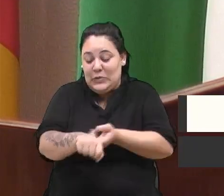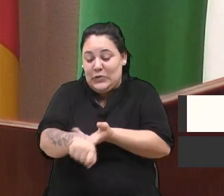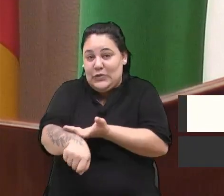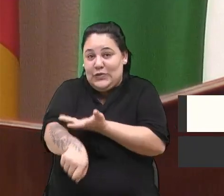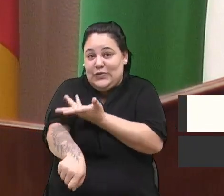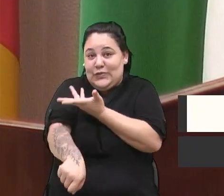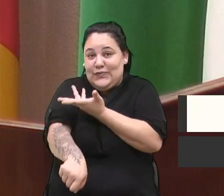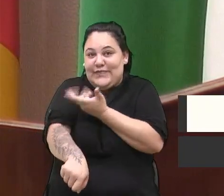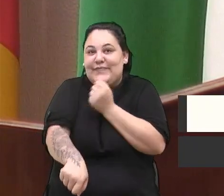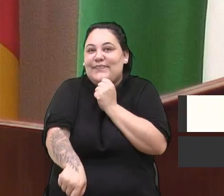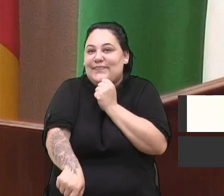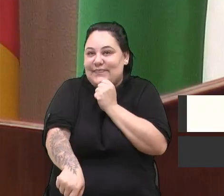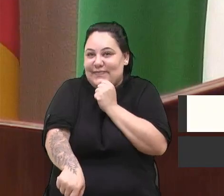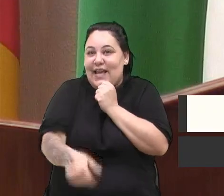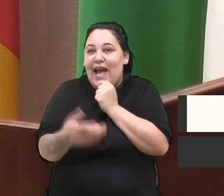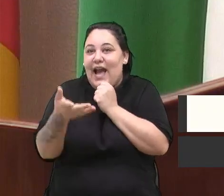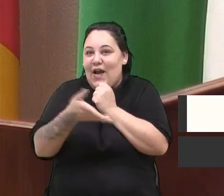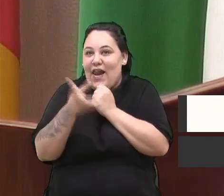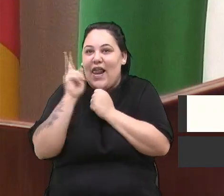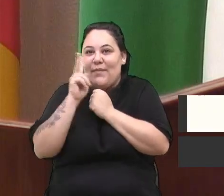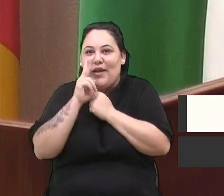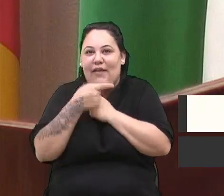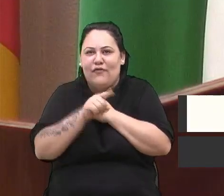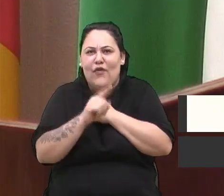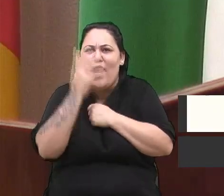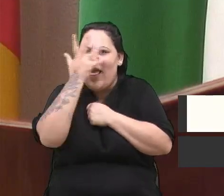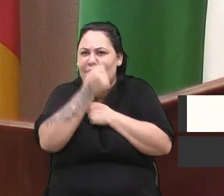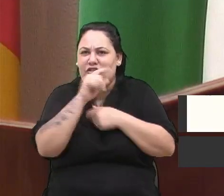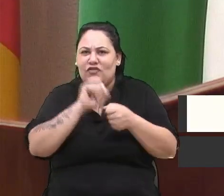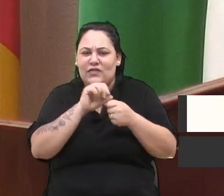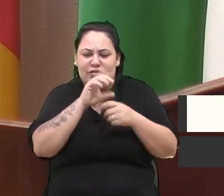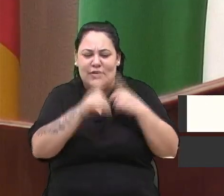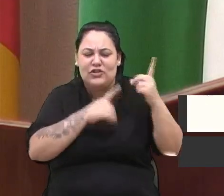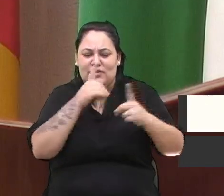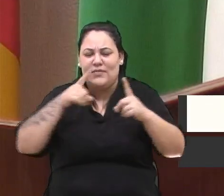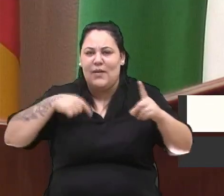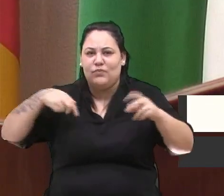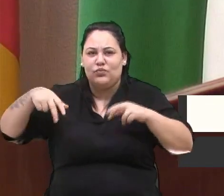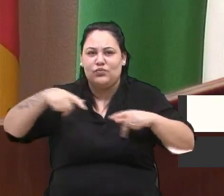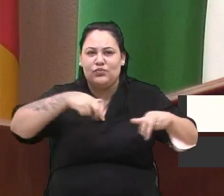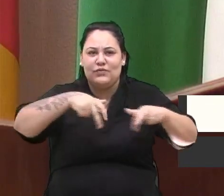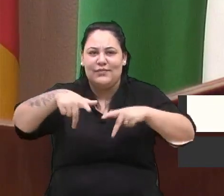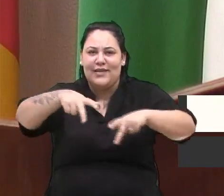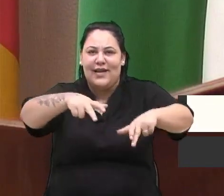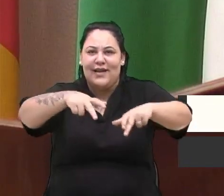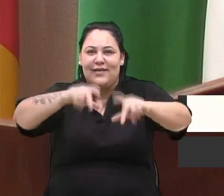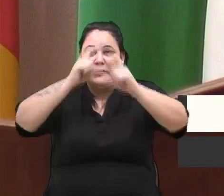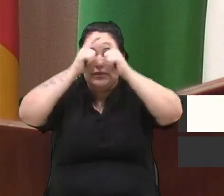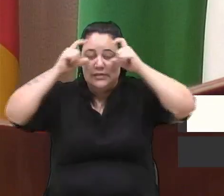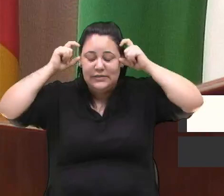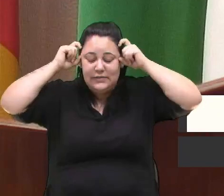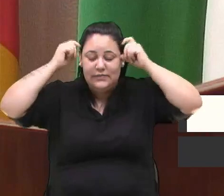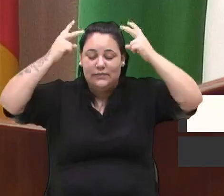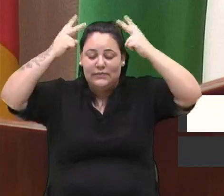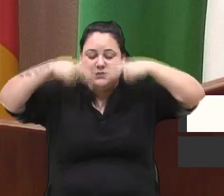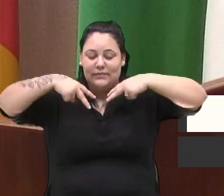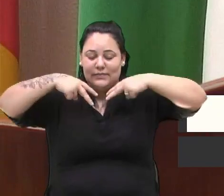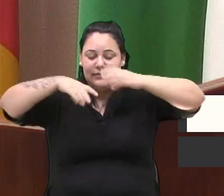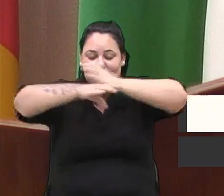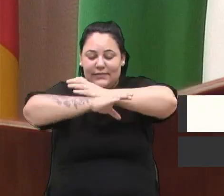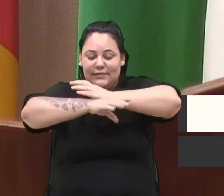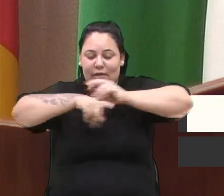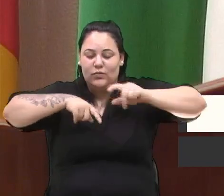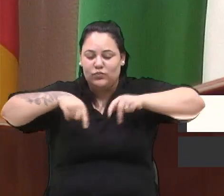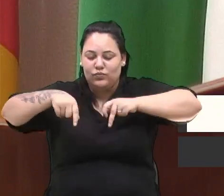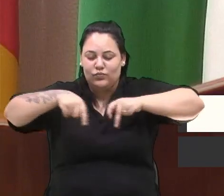tão bonito, a gente fez uma dinâmica de caminhar por lá com os olhos vendados e sob a condução